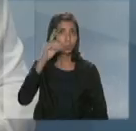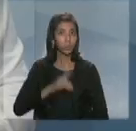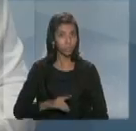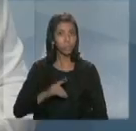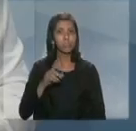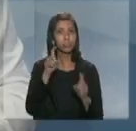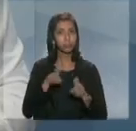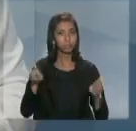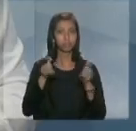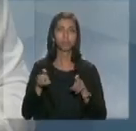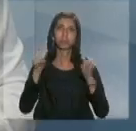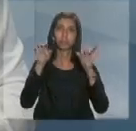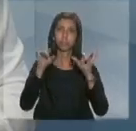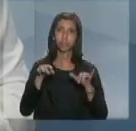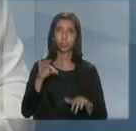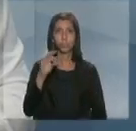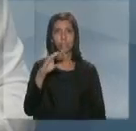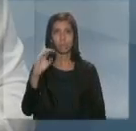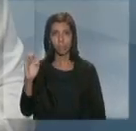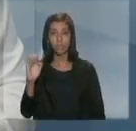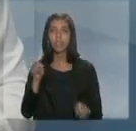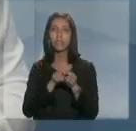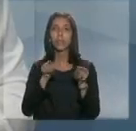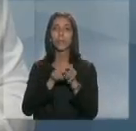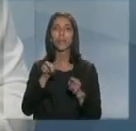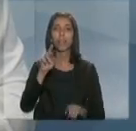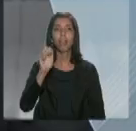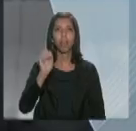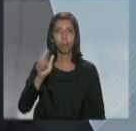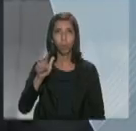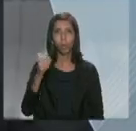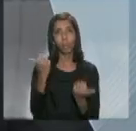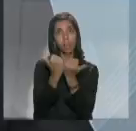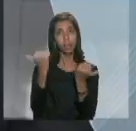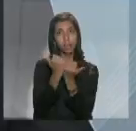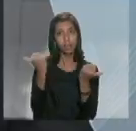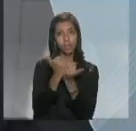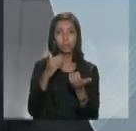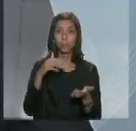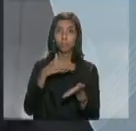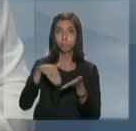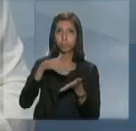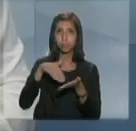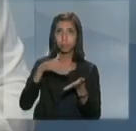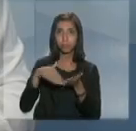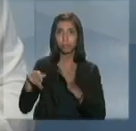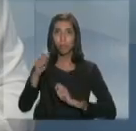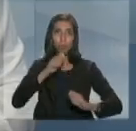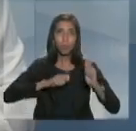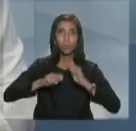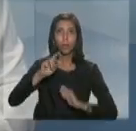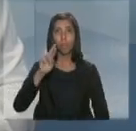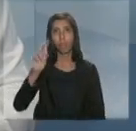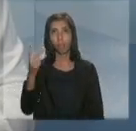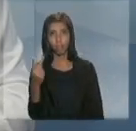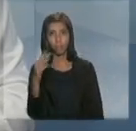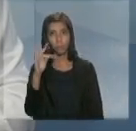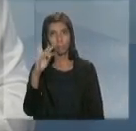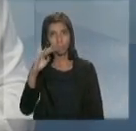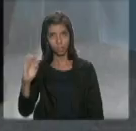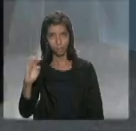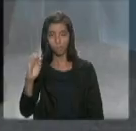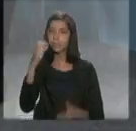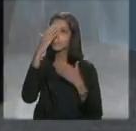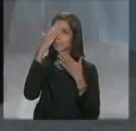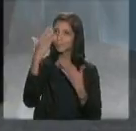da Diretoria Geral de Informática do Tribunal, e Raul Araújo, assessor da Subsecretaria de Controle de Pessoal do